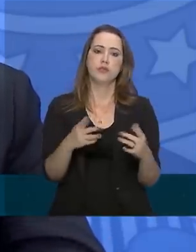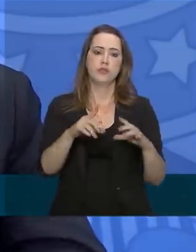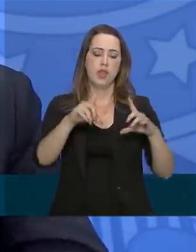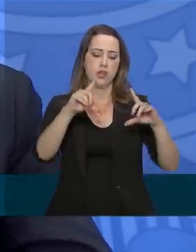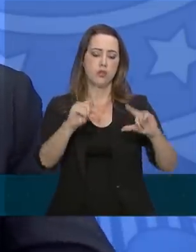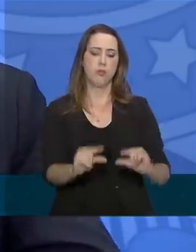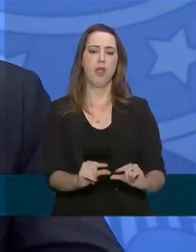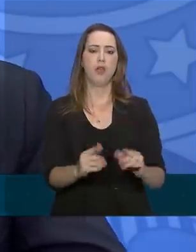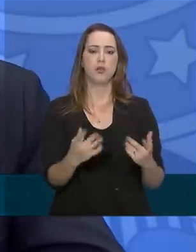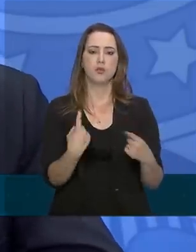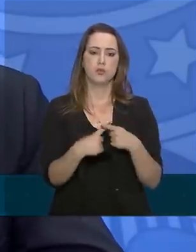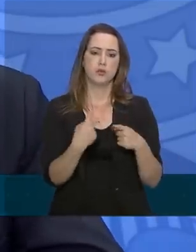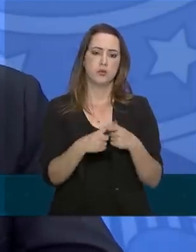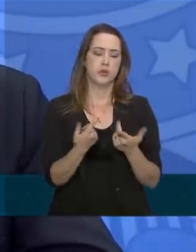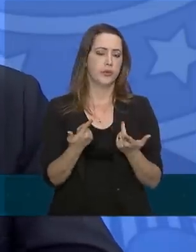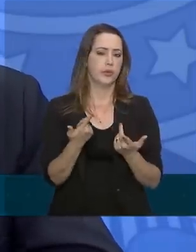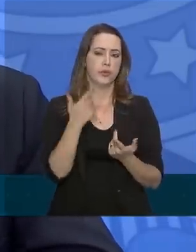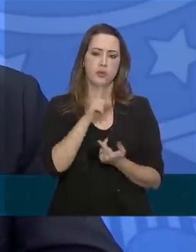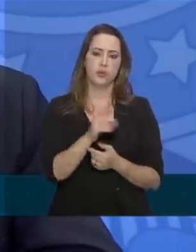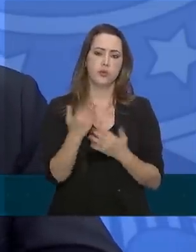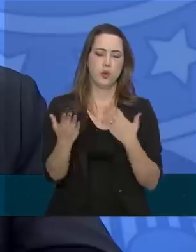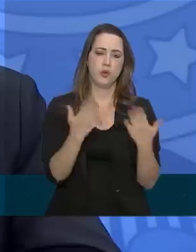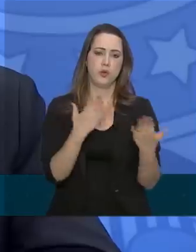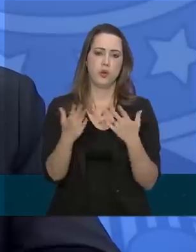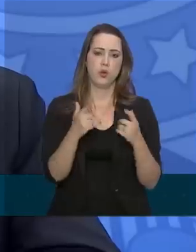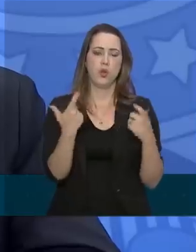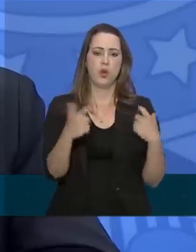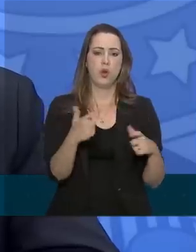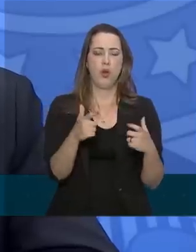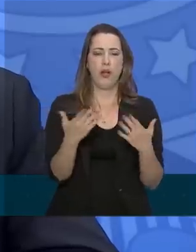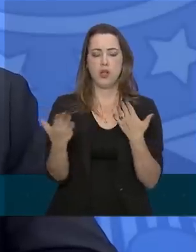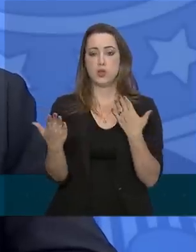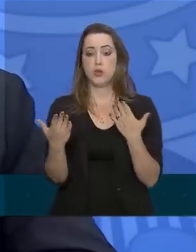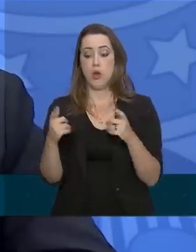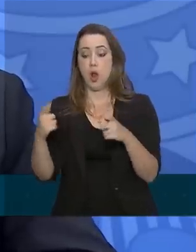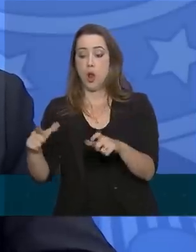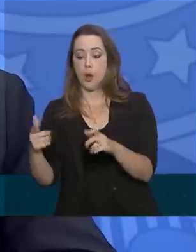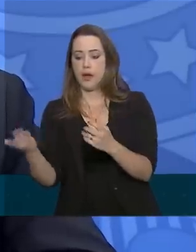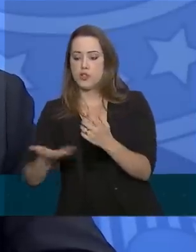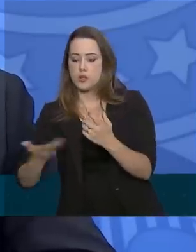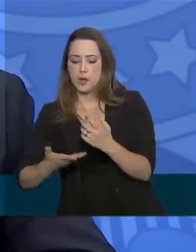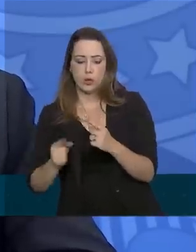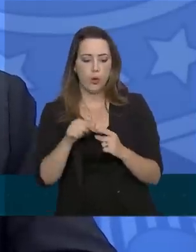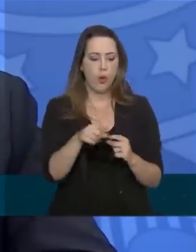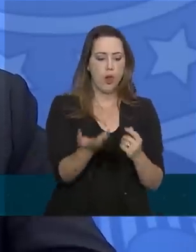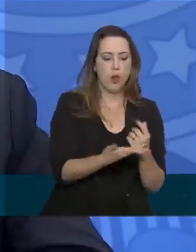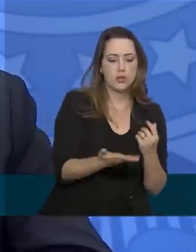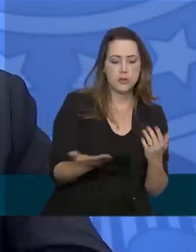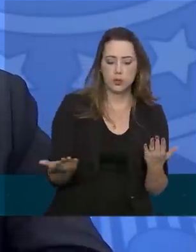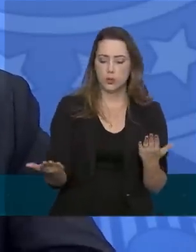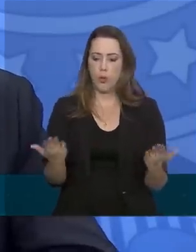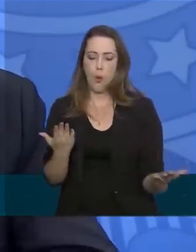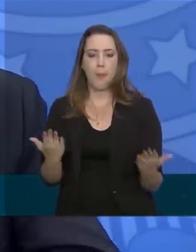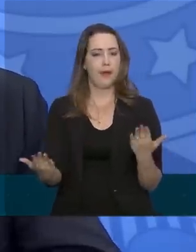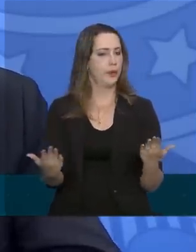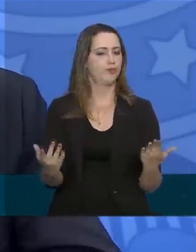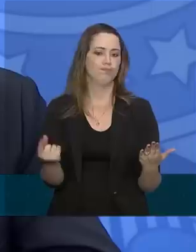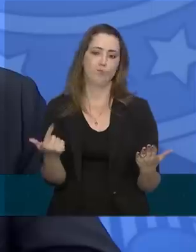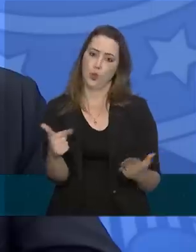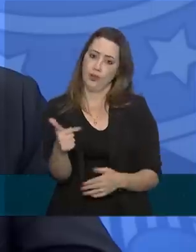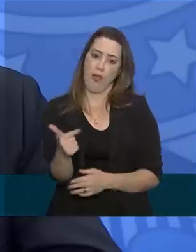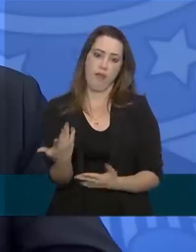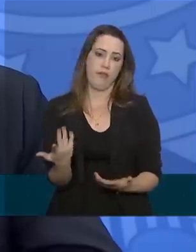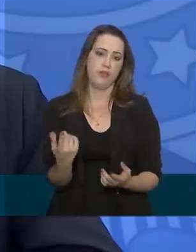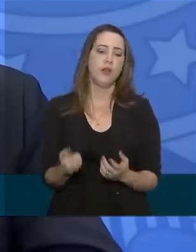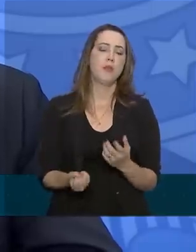disso também porque não foi aí negócio enquanto a área super postas é bem como a preocupar a recuperação vegetal